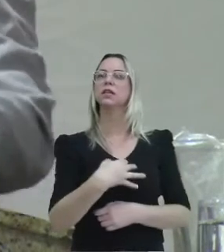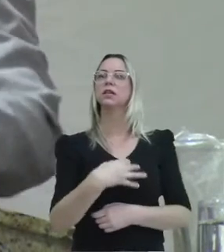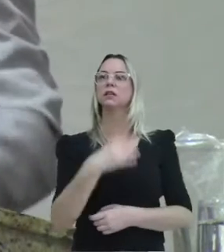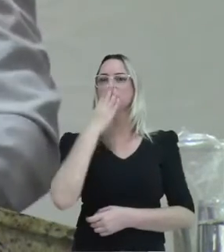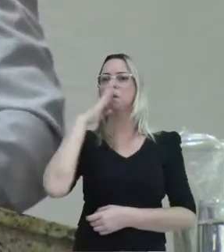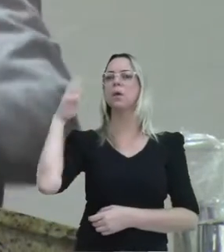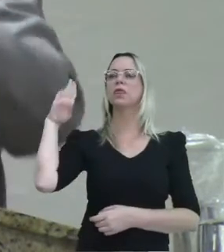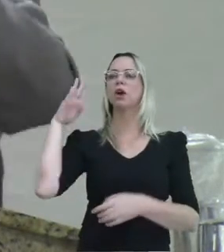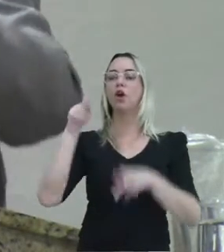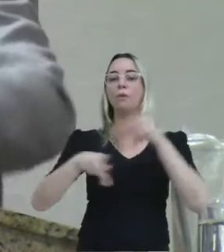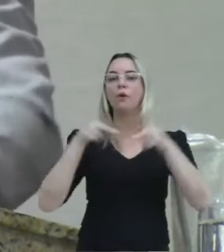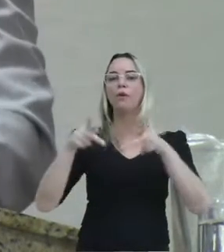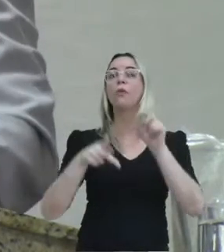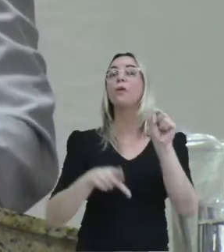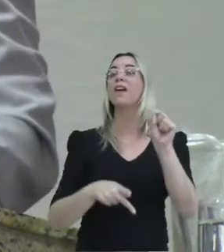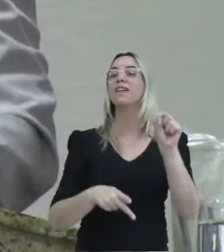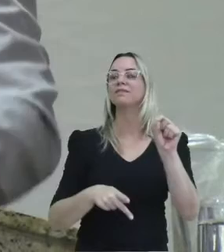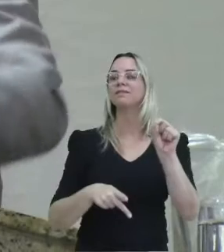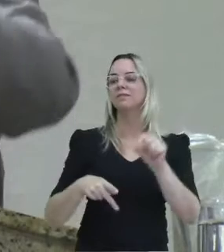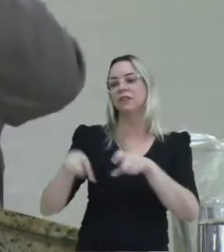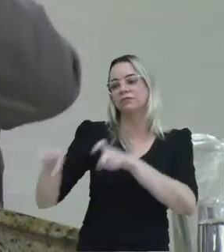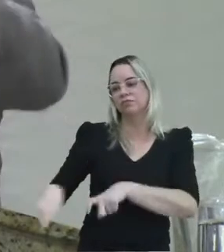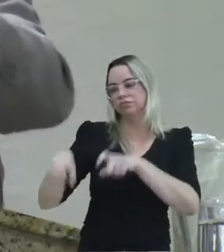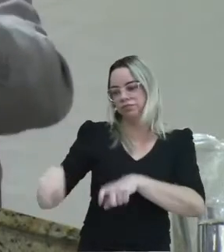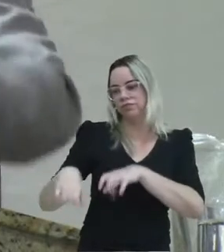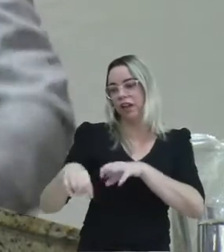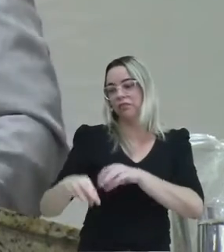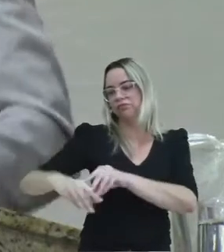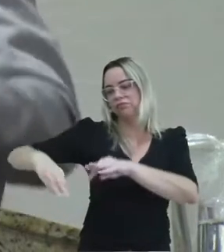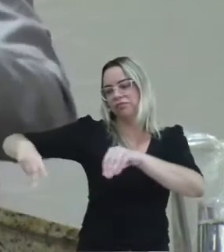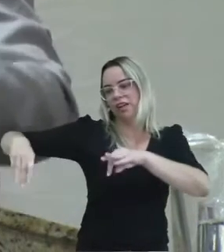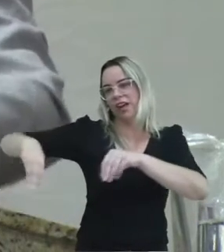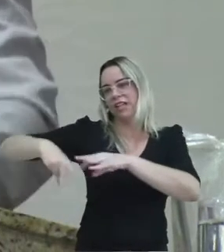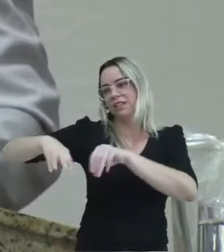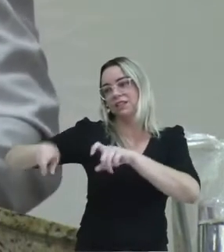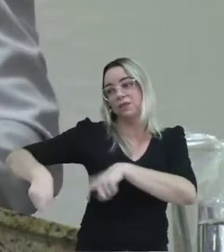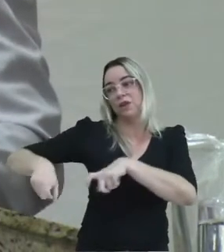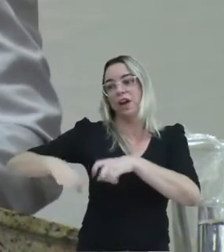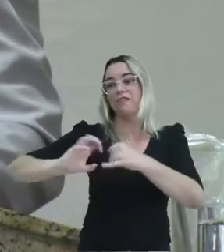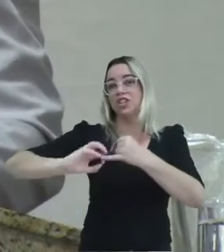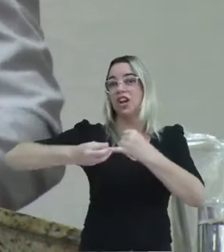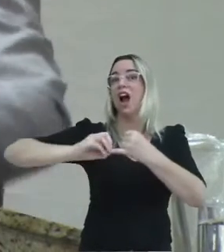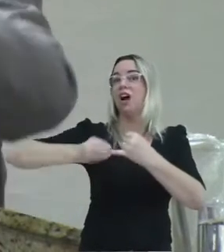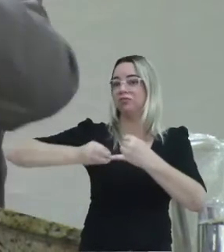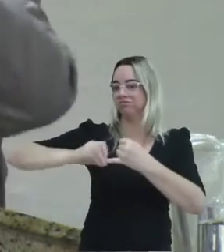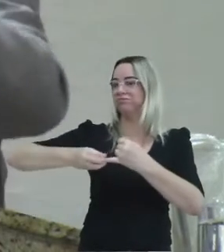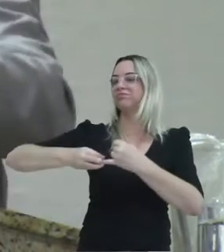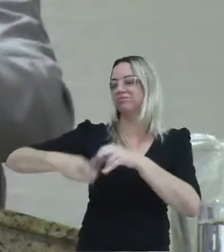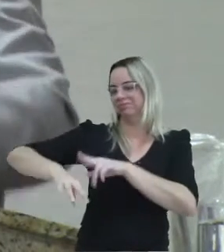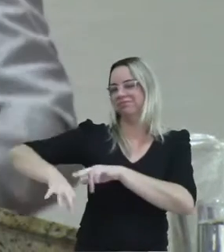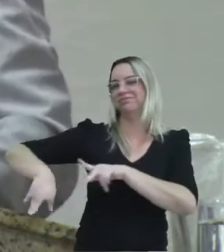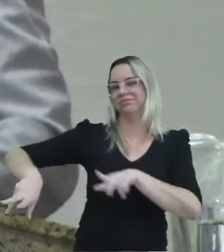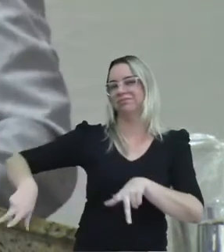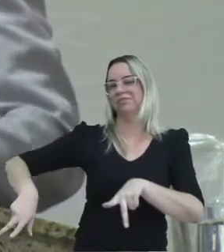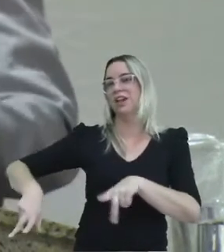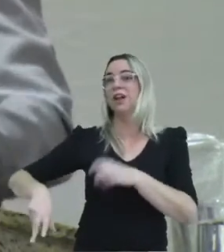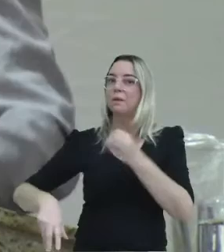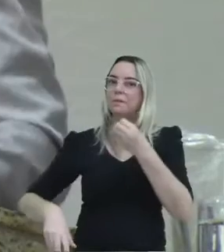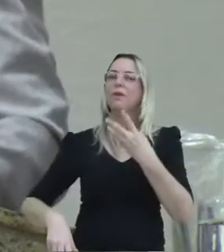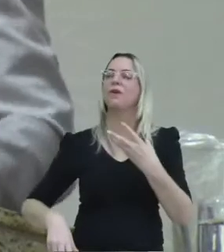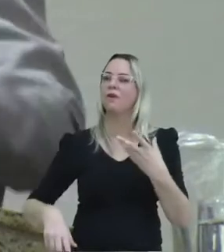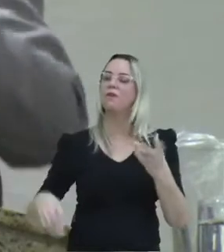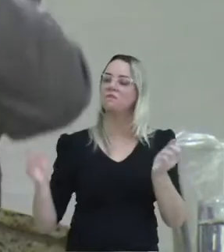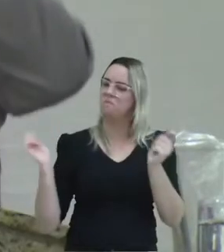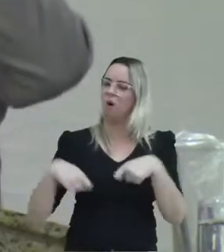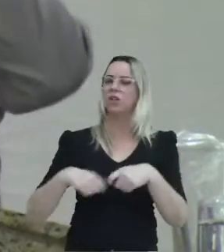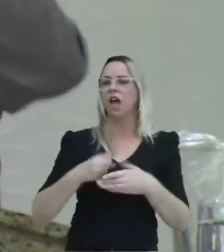ao povo, foi a aração de terra do feijão de corda em agosto. Disse que poderia garantir